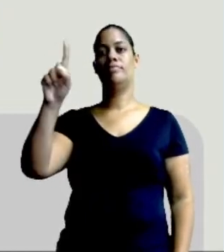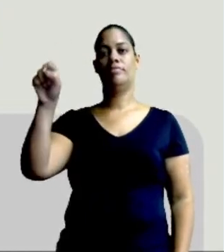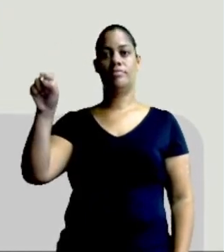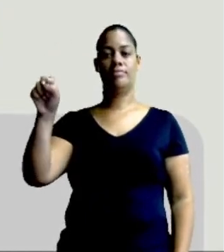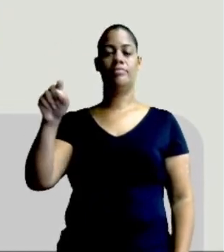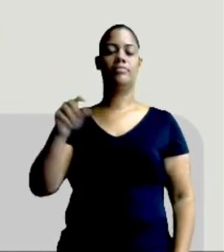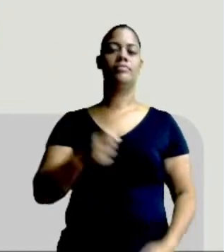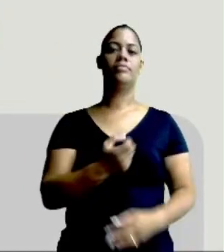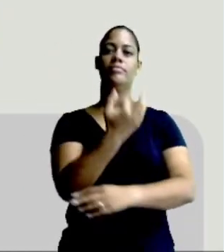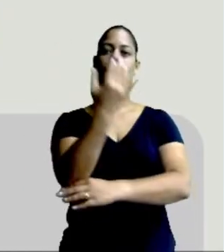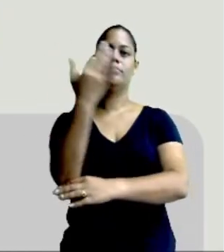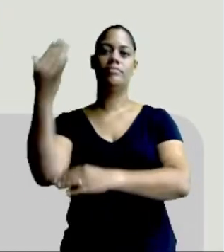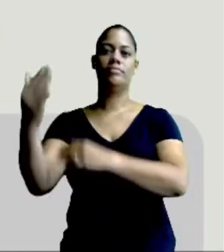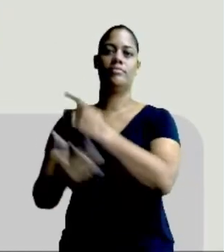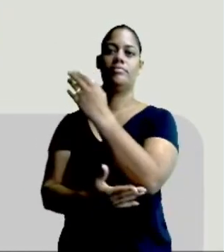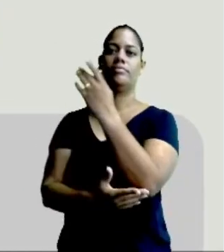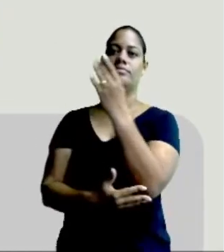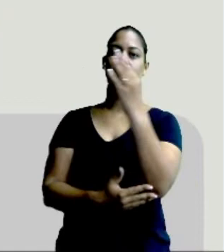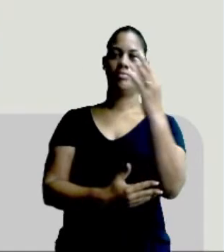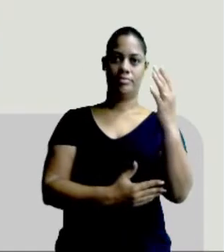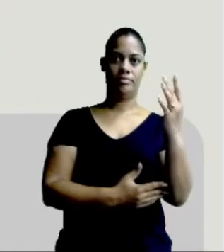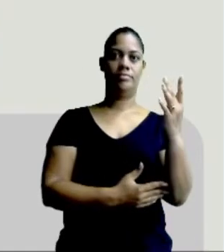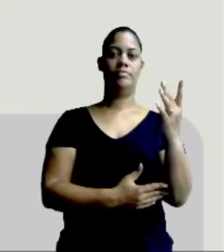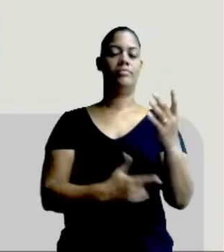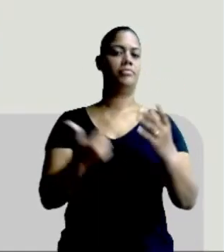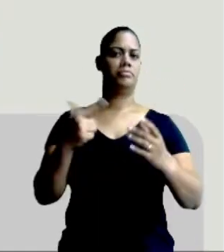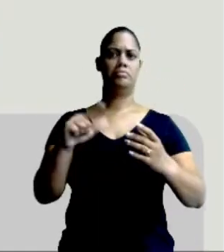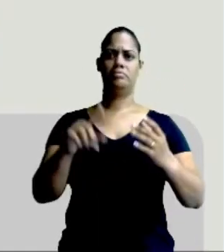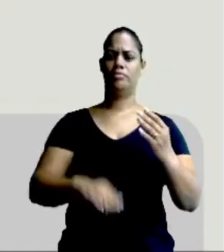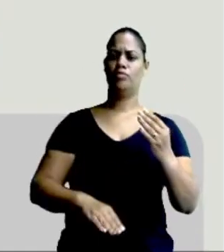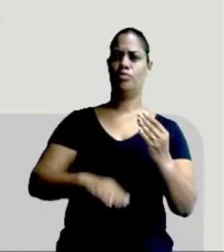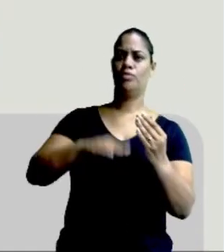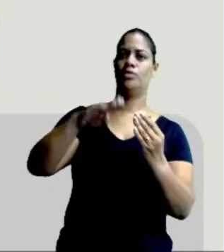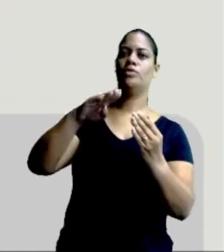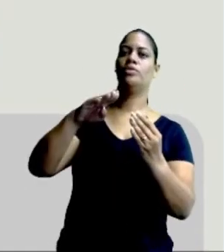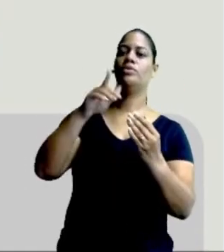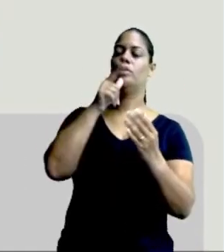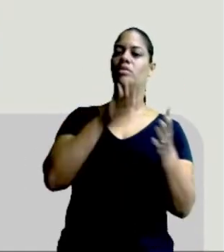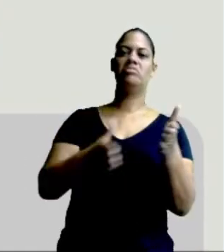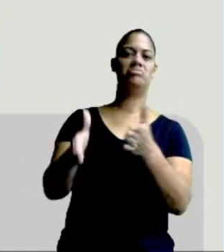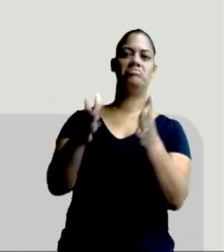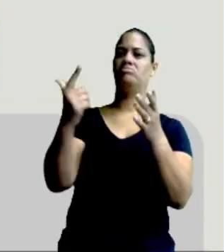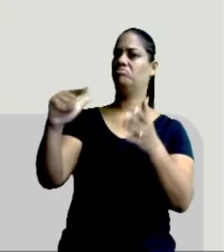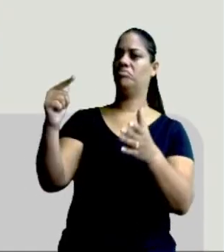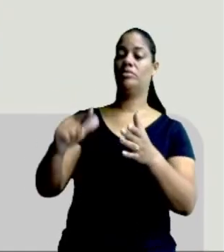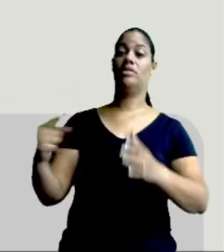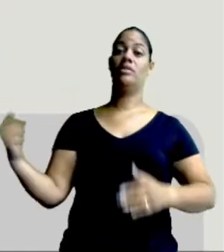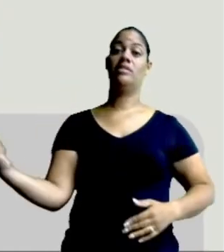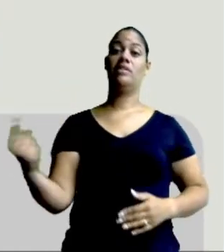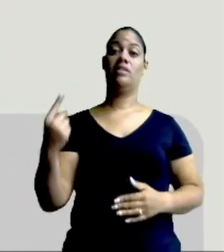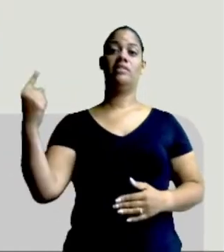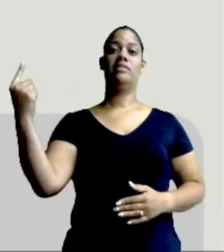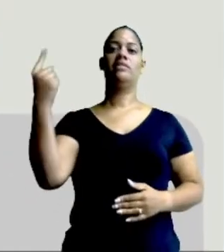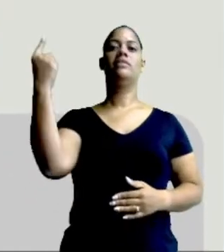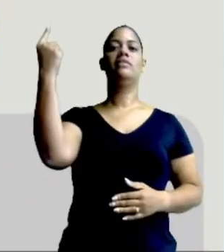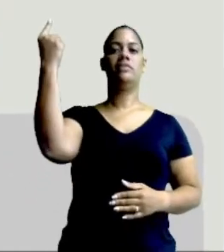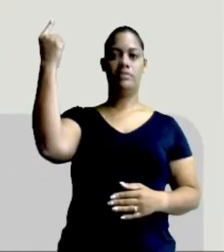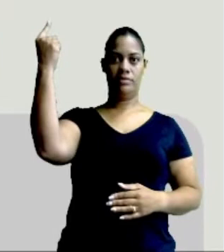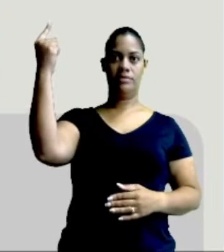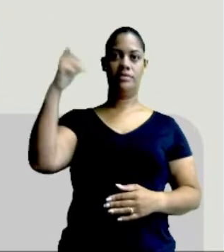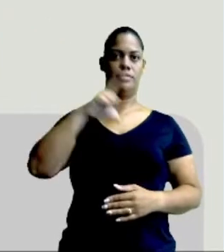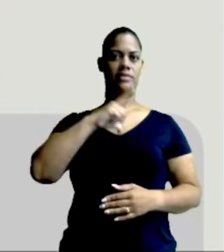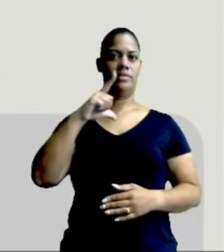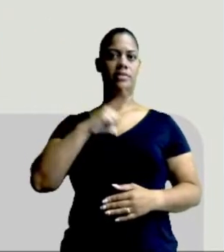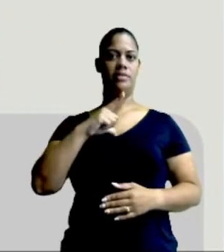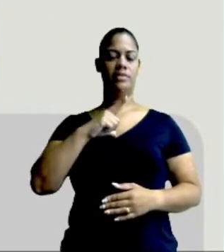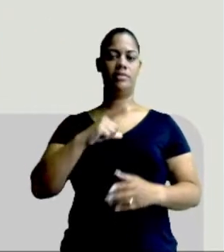floresta, áreas não afetadas por inundações dos rios, e nas áreas de altitude mais elevada